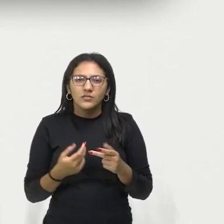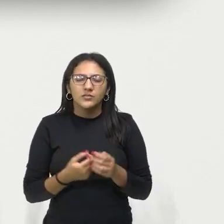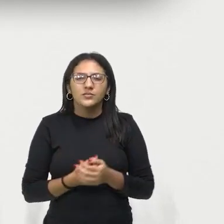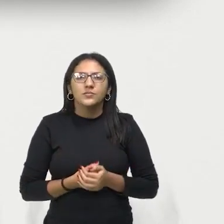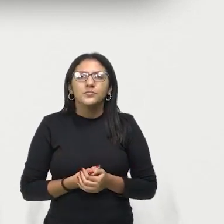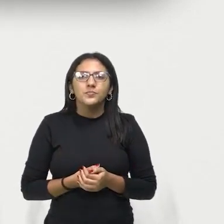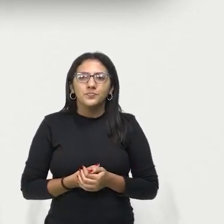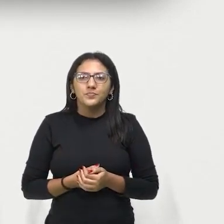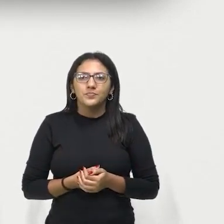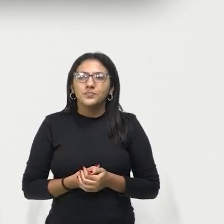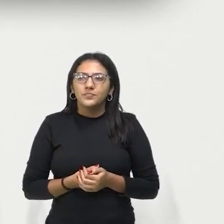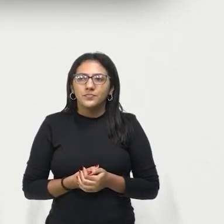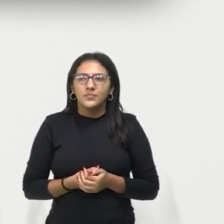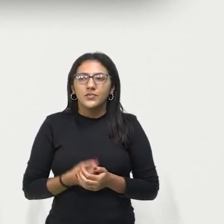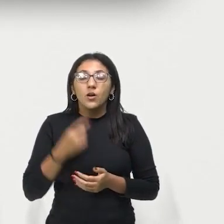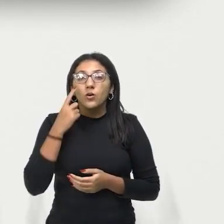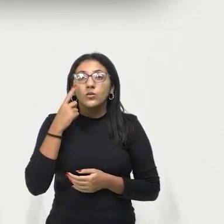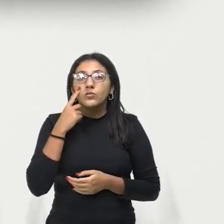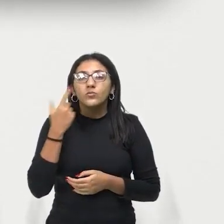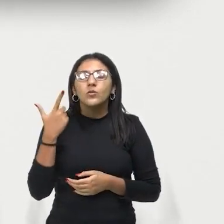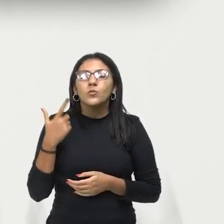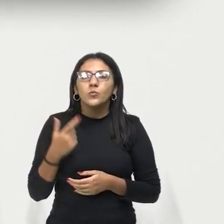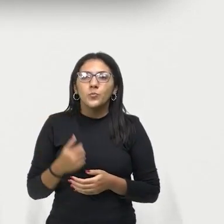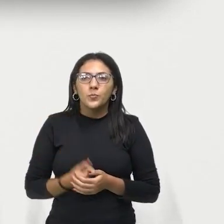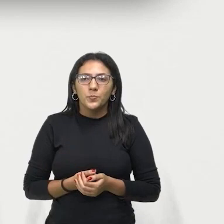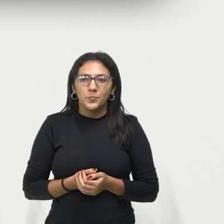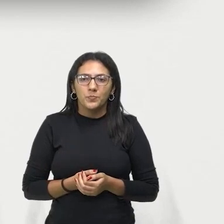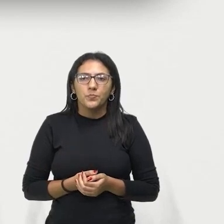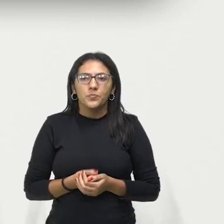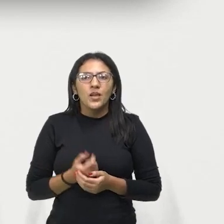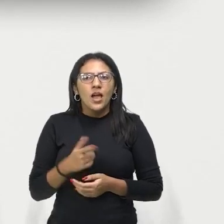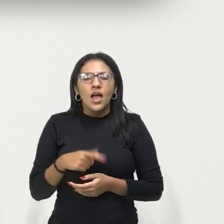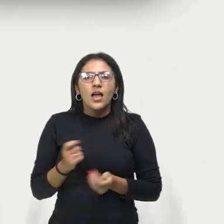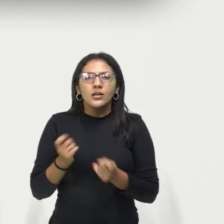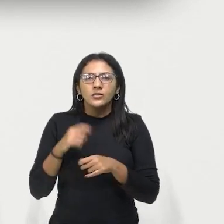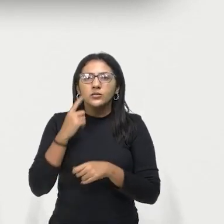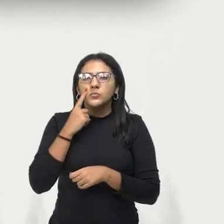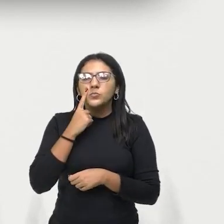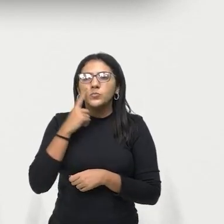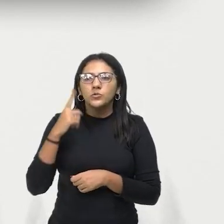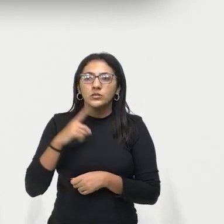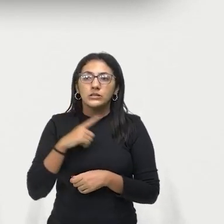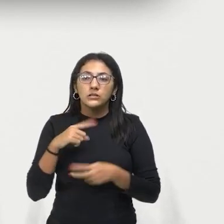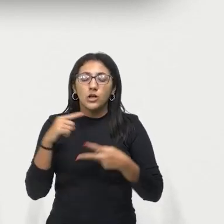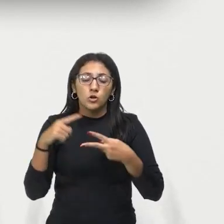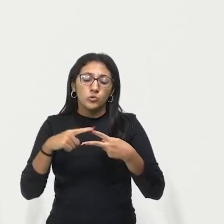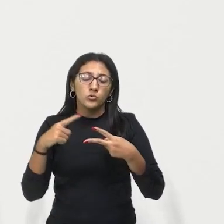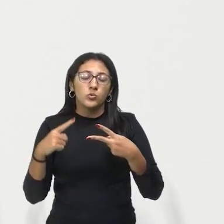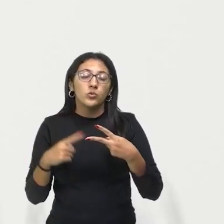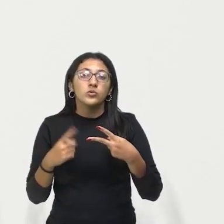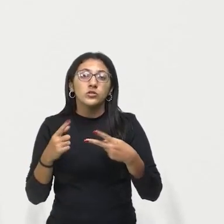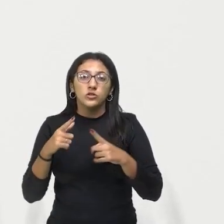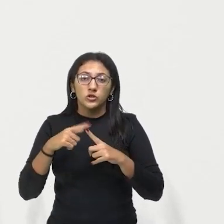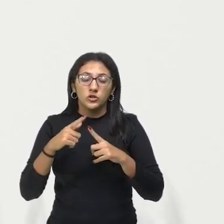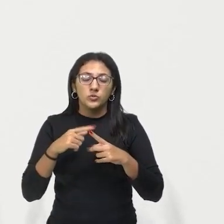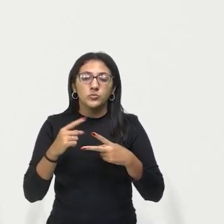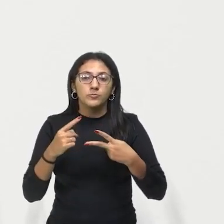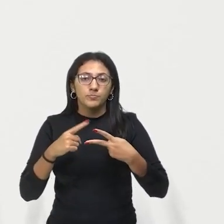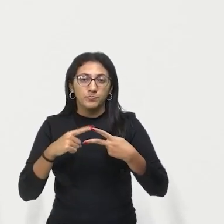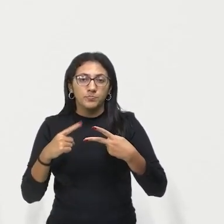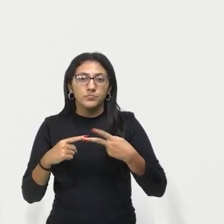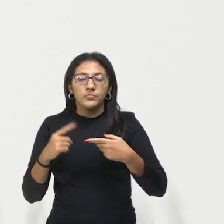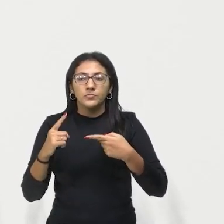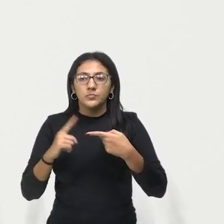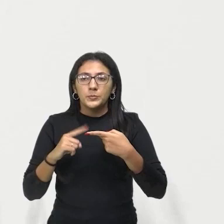de fábricas que fabricam peças para outras indústrias. Agora vamos falar das de bens de consumo. As de